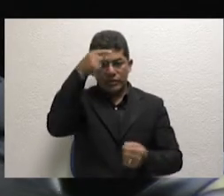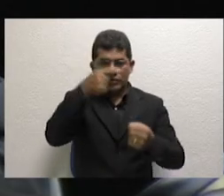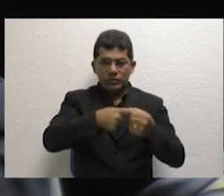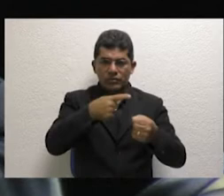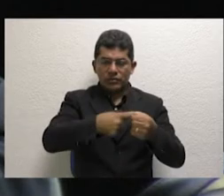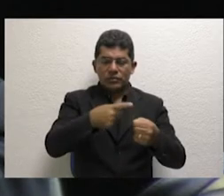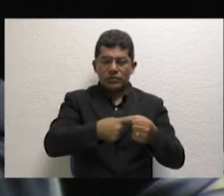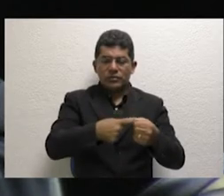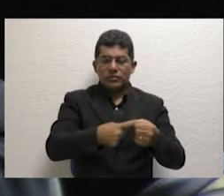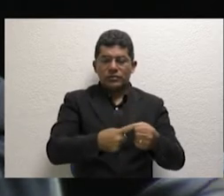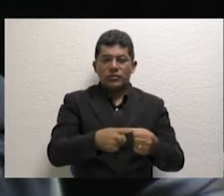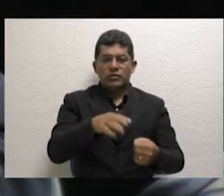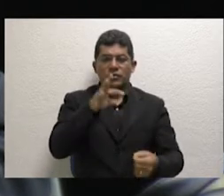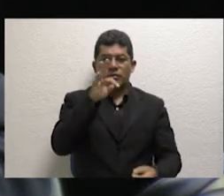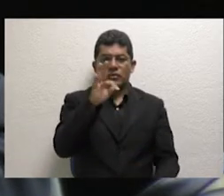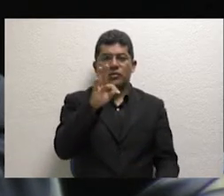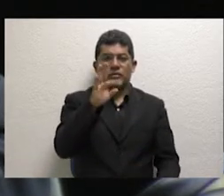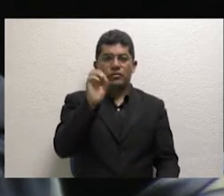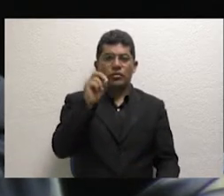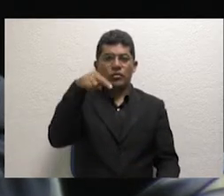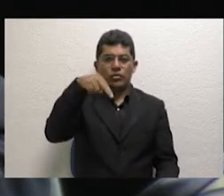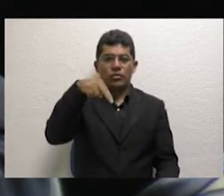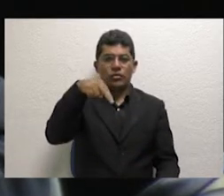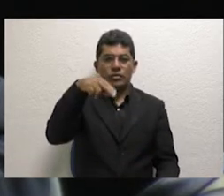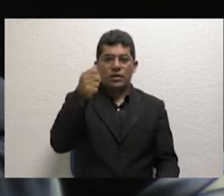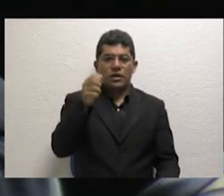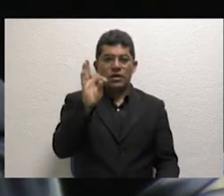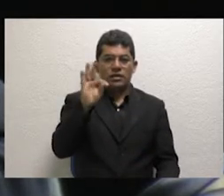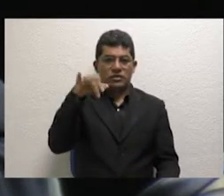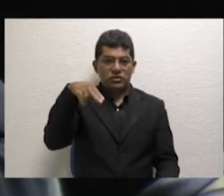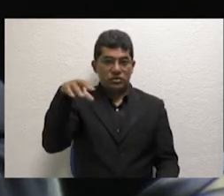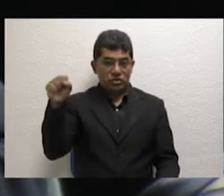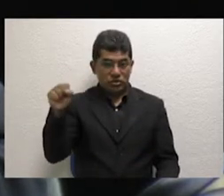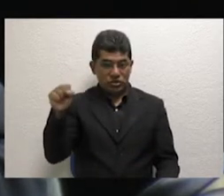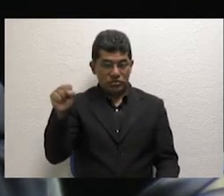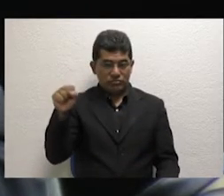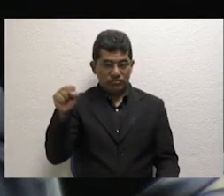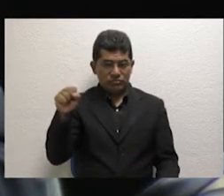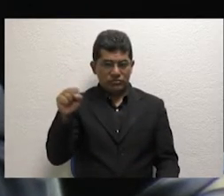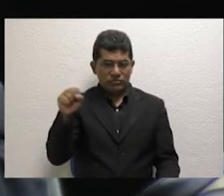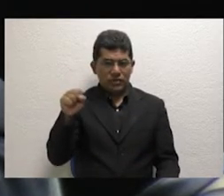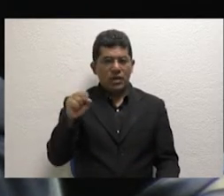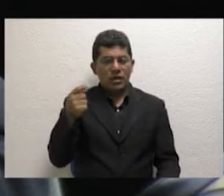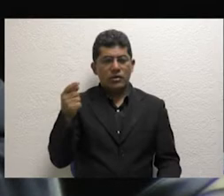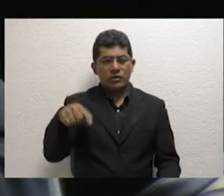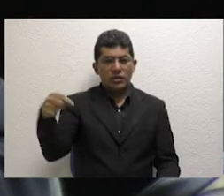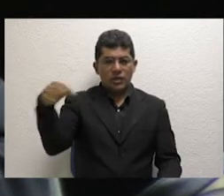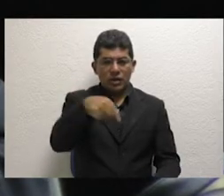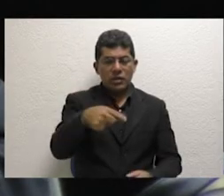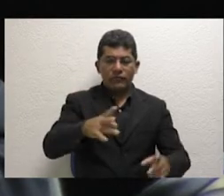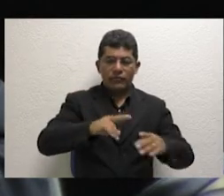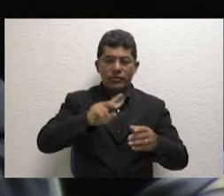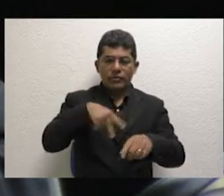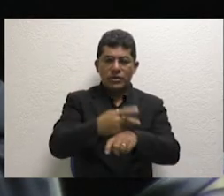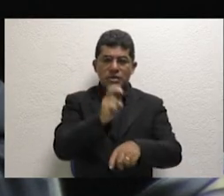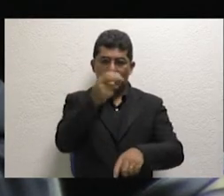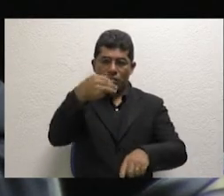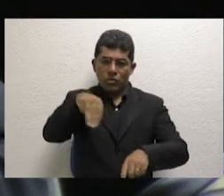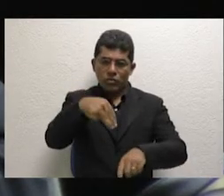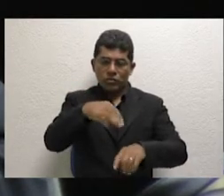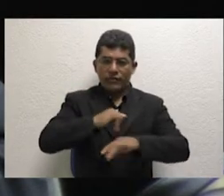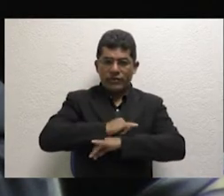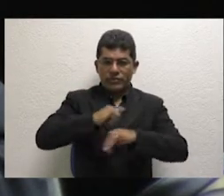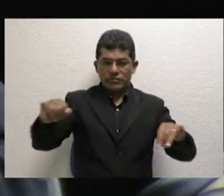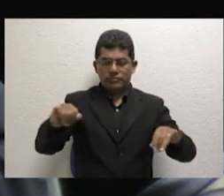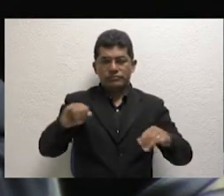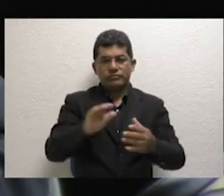manifestar com relação a acusações que lhe foram desferidas no passado recente e cinco minutos do PP então